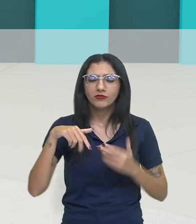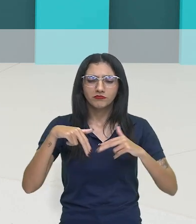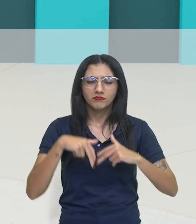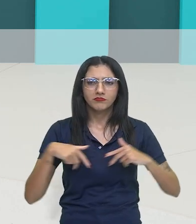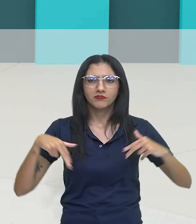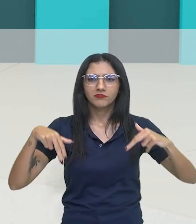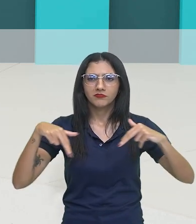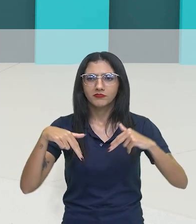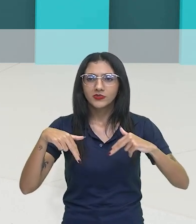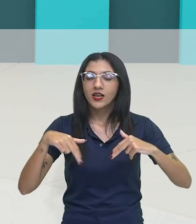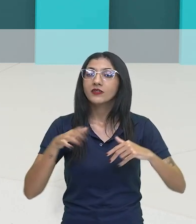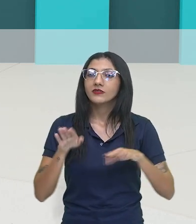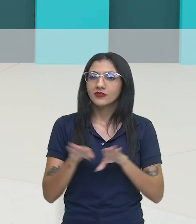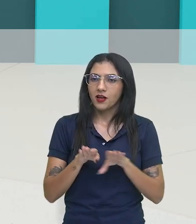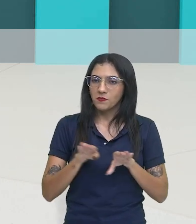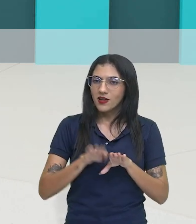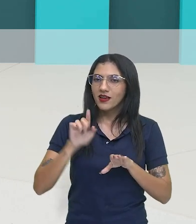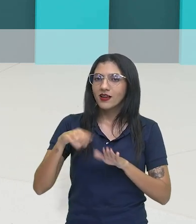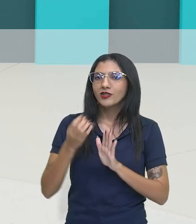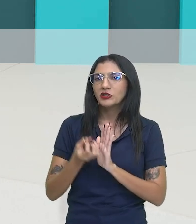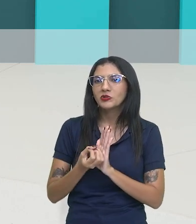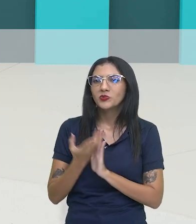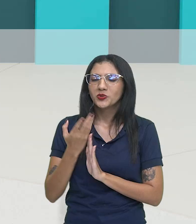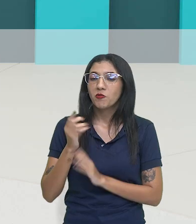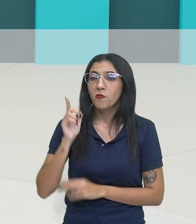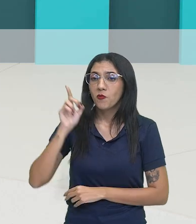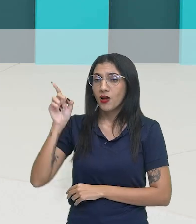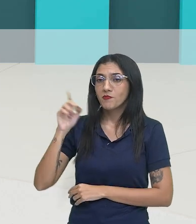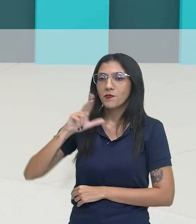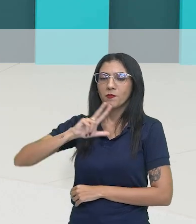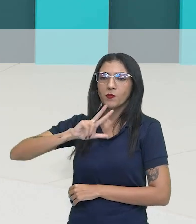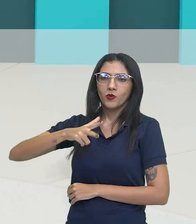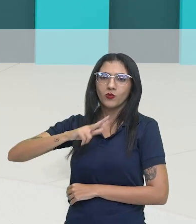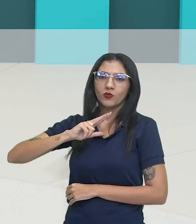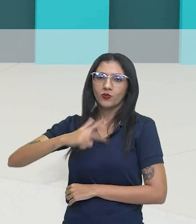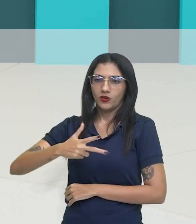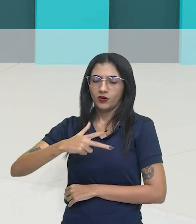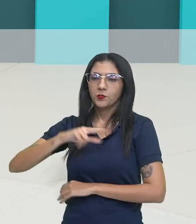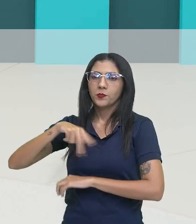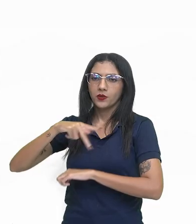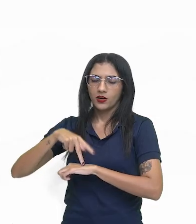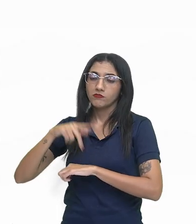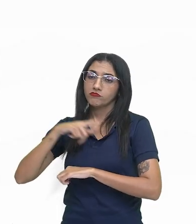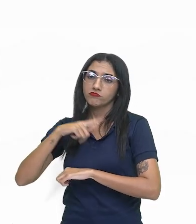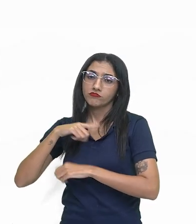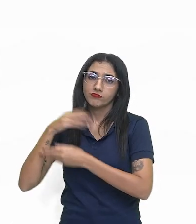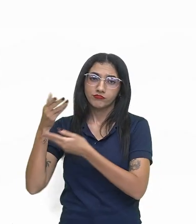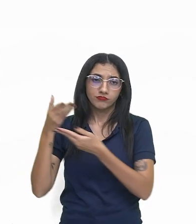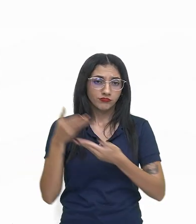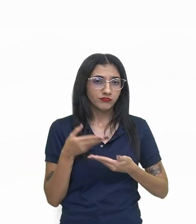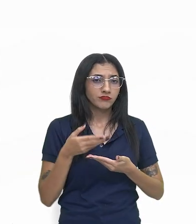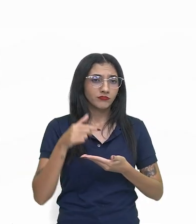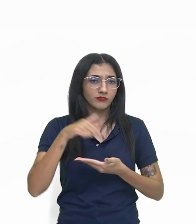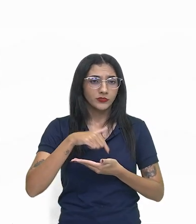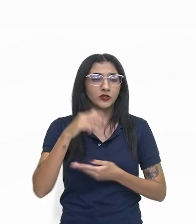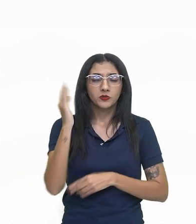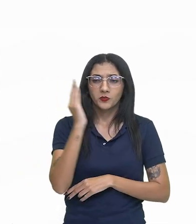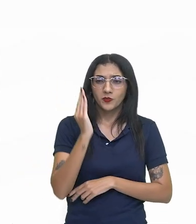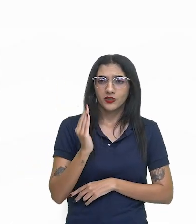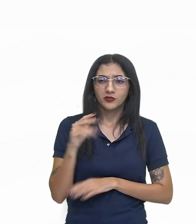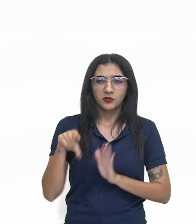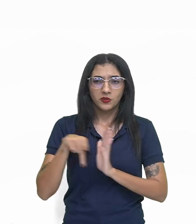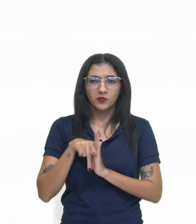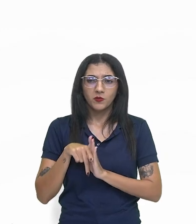dança que também teve origem lá de Portugal, né? E foi trazida ao Brasil através dos